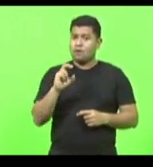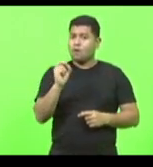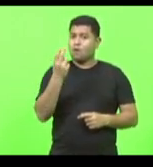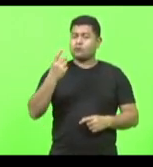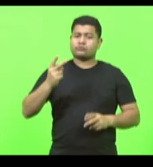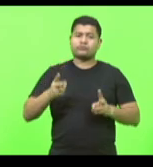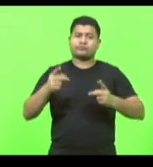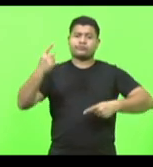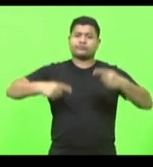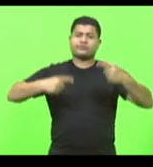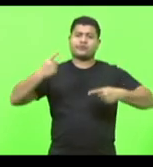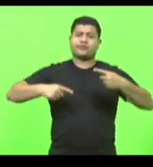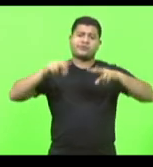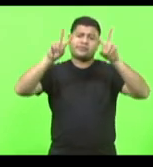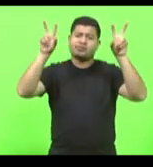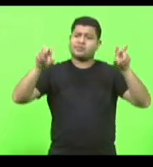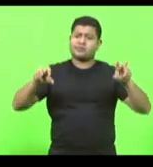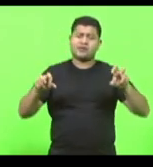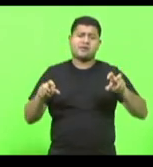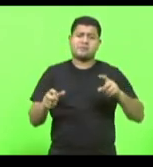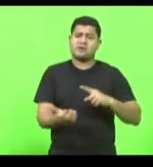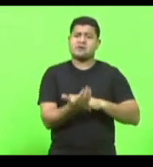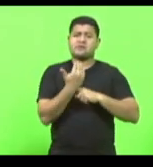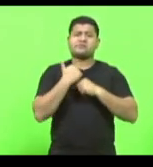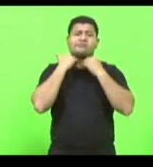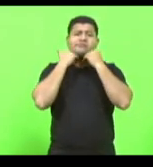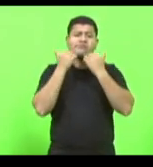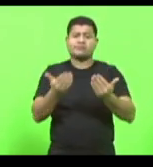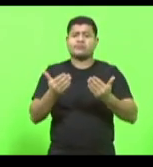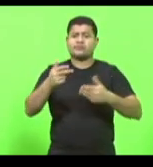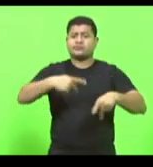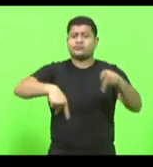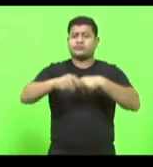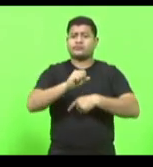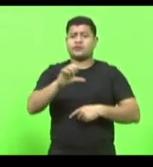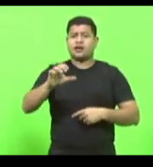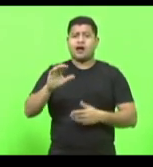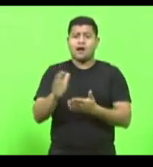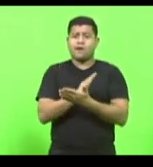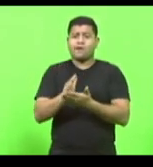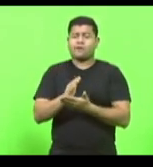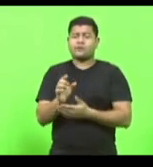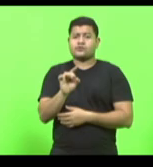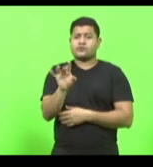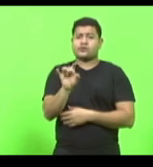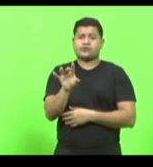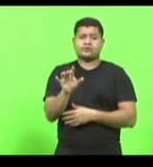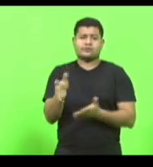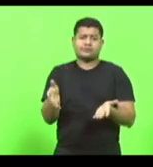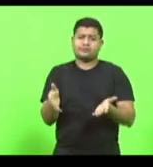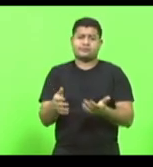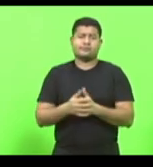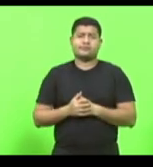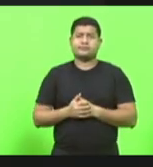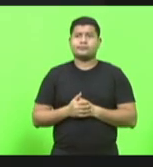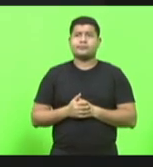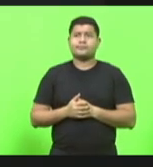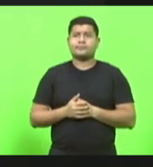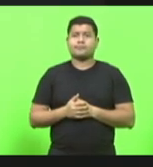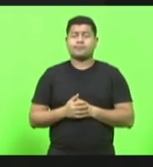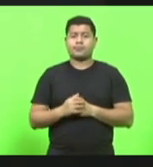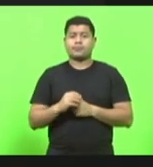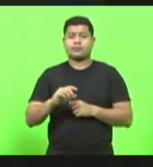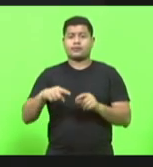um assunto que não ajuda em nada os catarinenses, a não ser a vaidade de alguns, né? Então... Mais 30